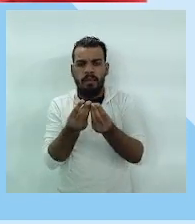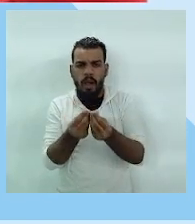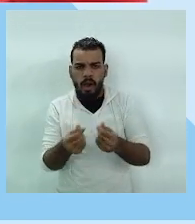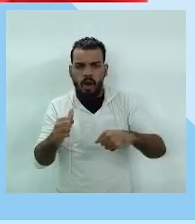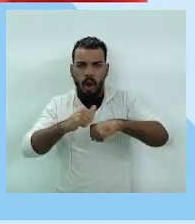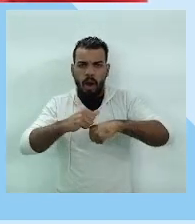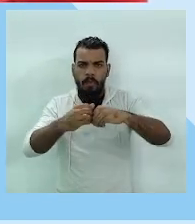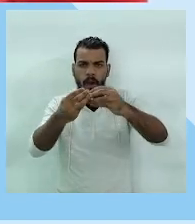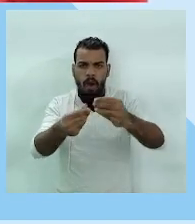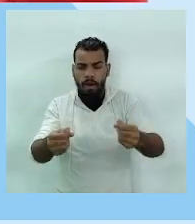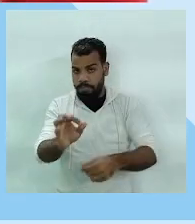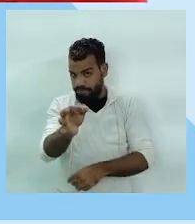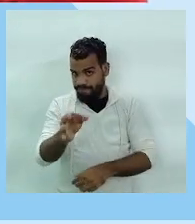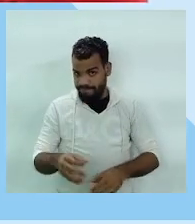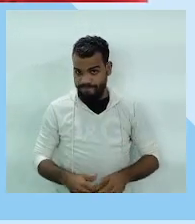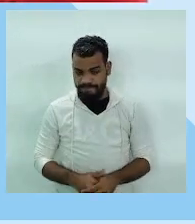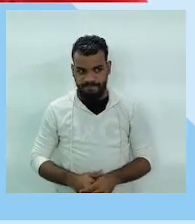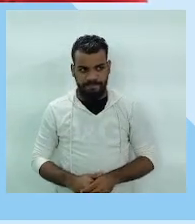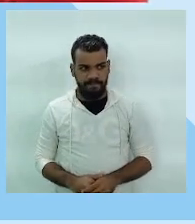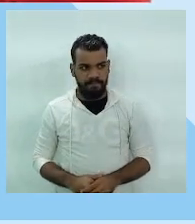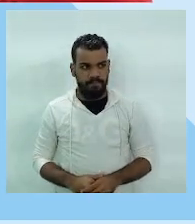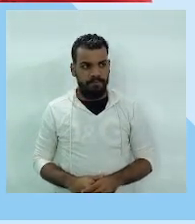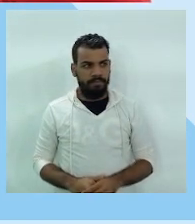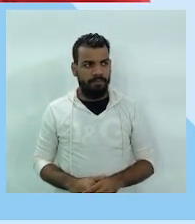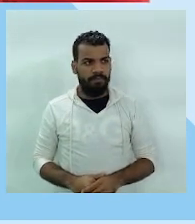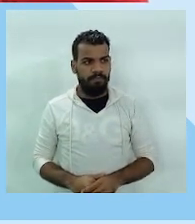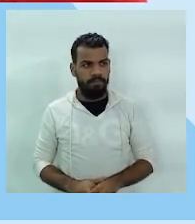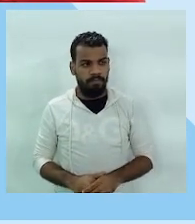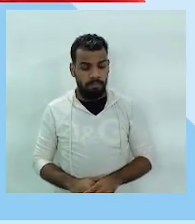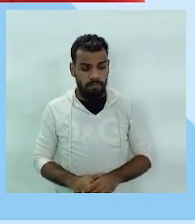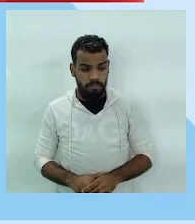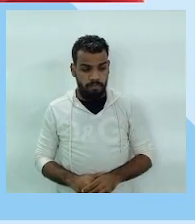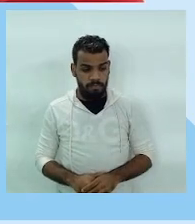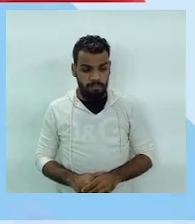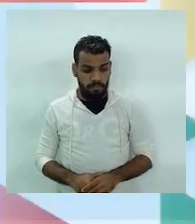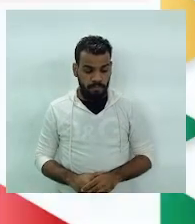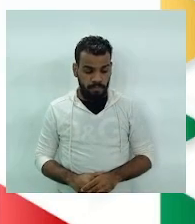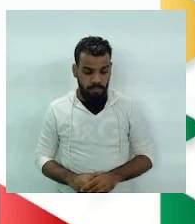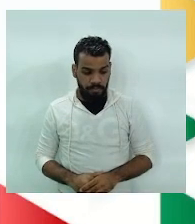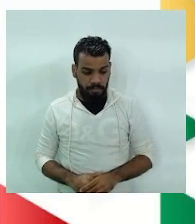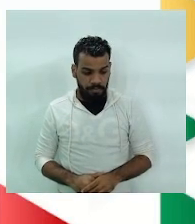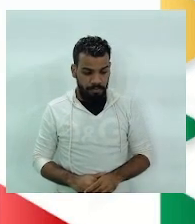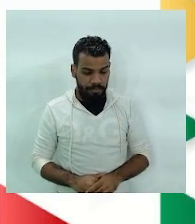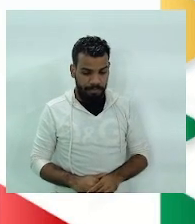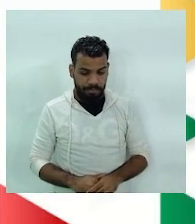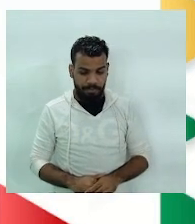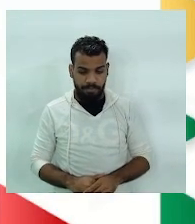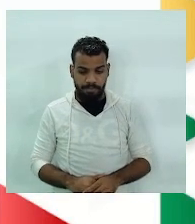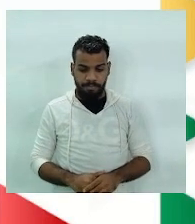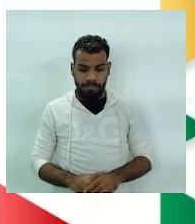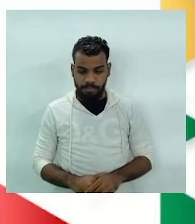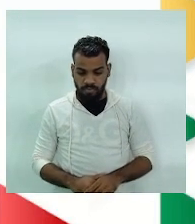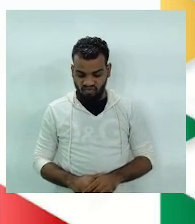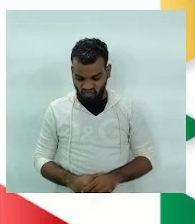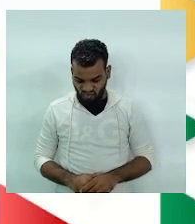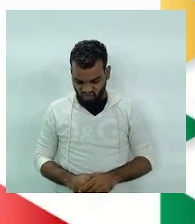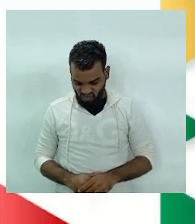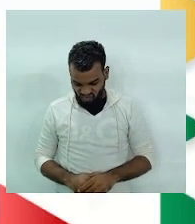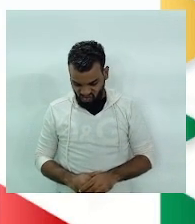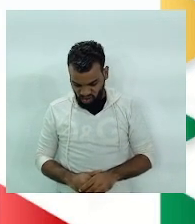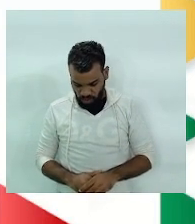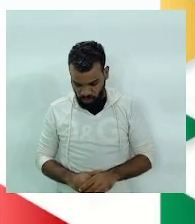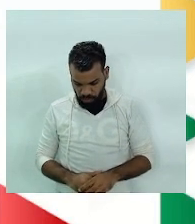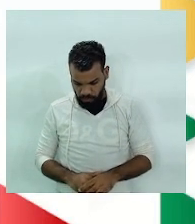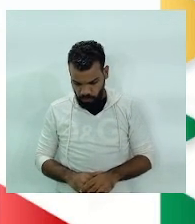as rochas, tá certo? Vamos lá, na próxima tela. Exemplos de rochas sedimentares.